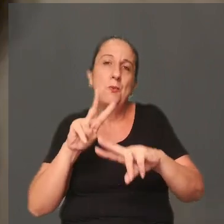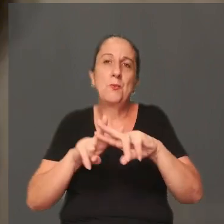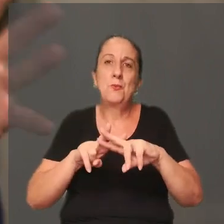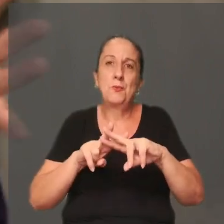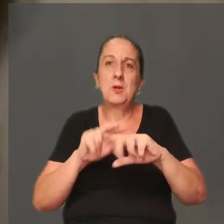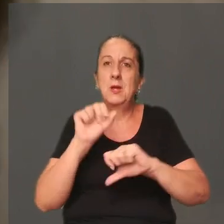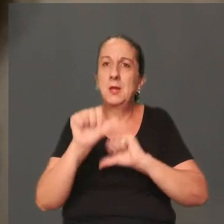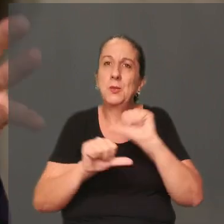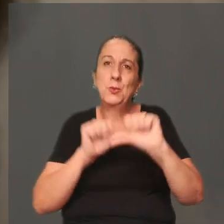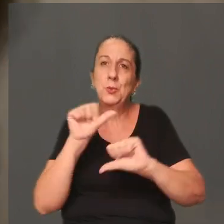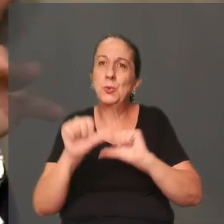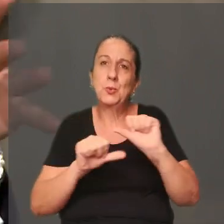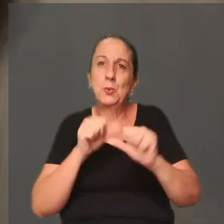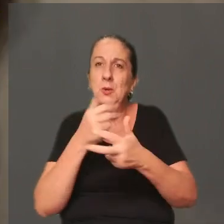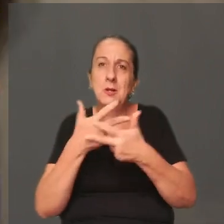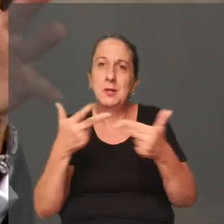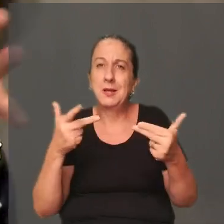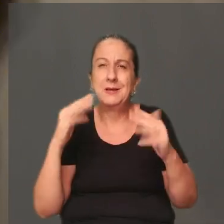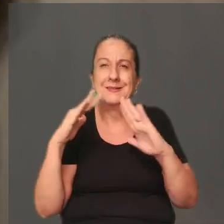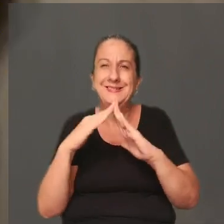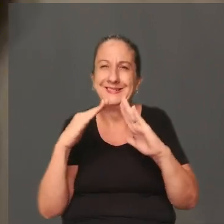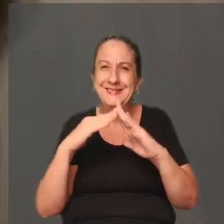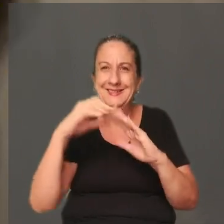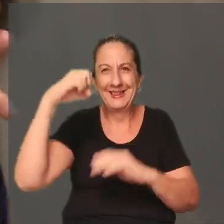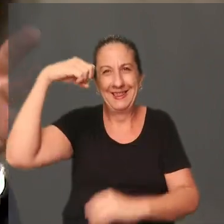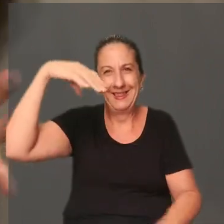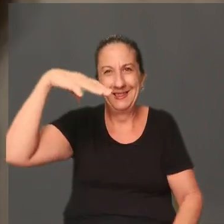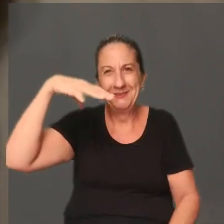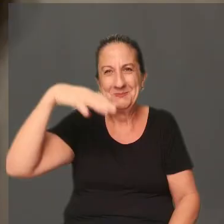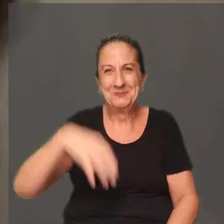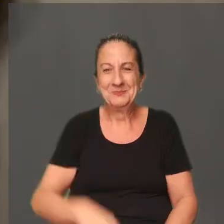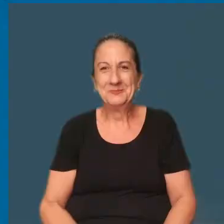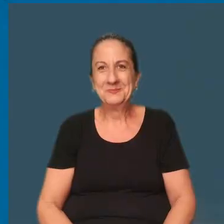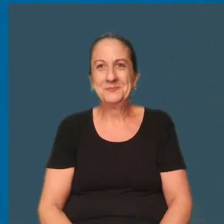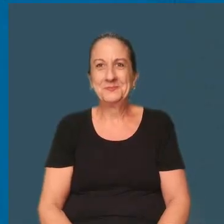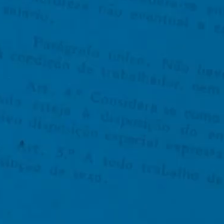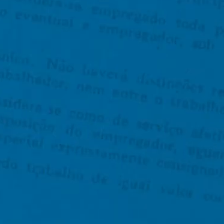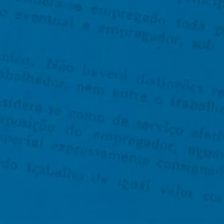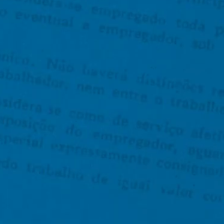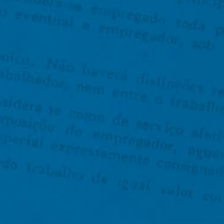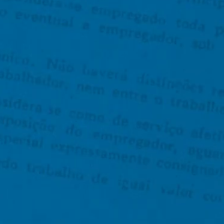não ficar trocando lâmpada em casa.